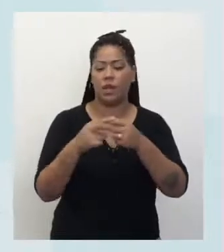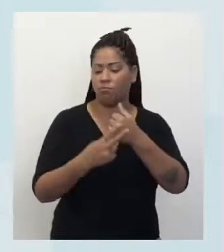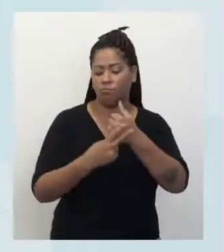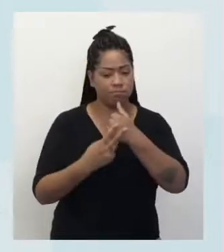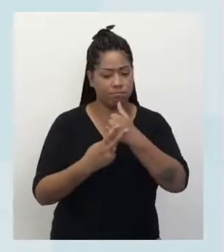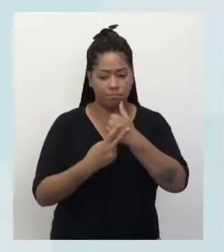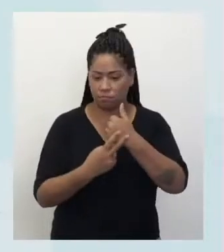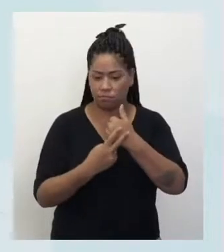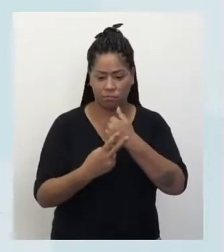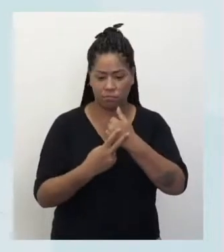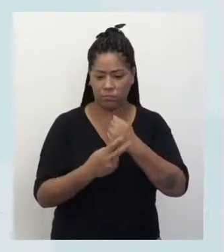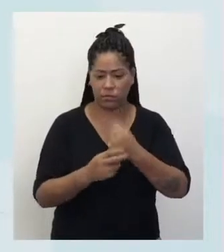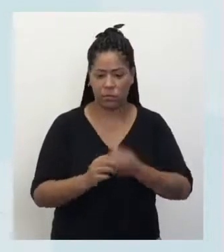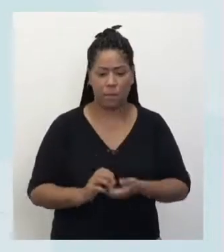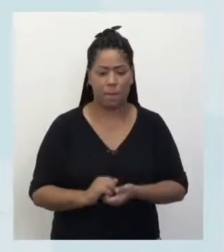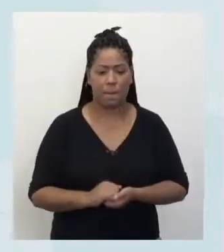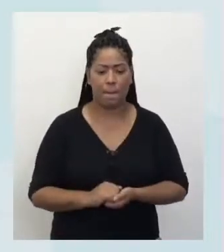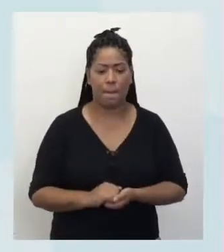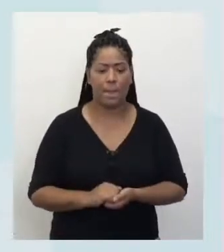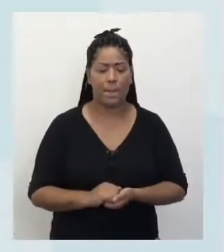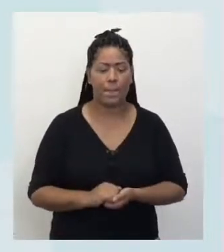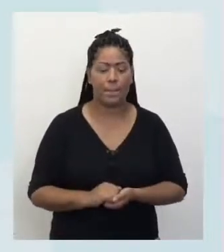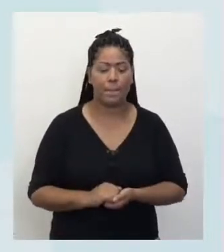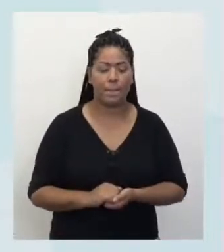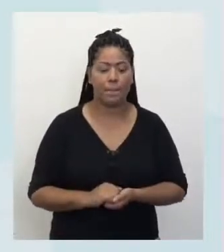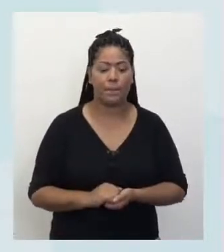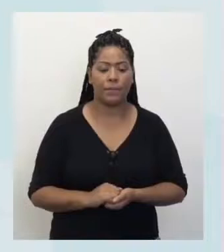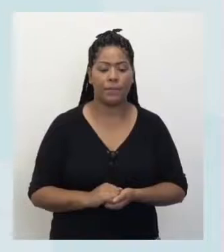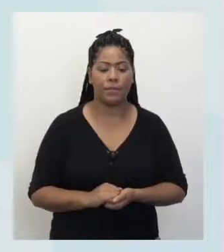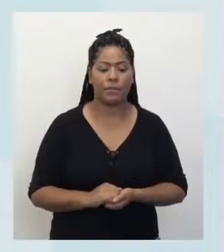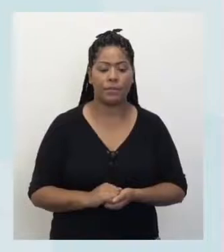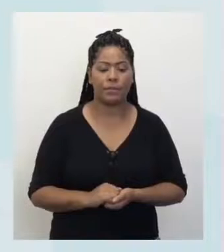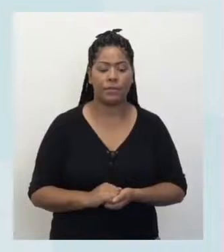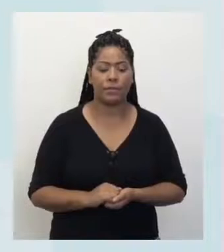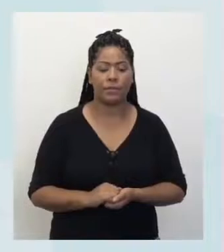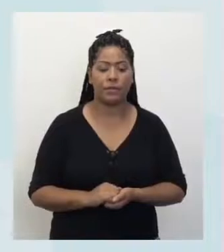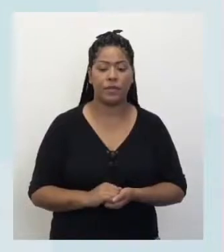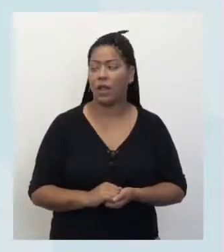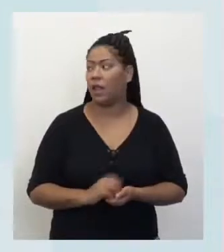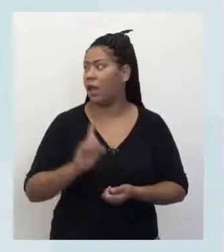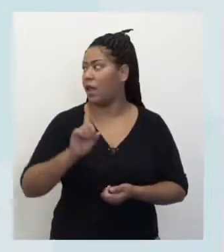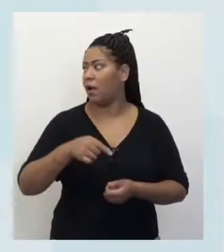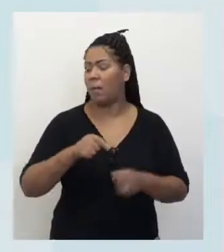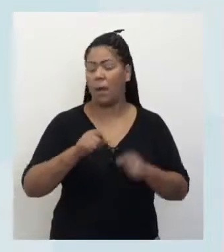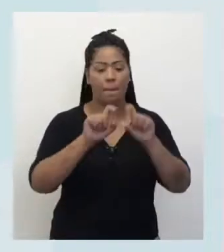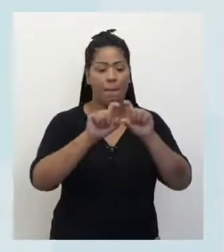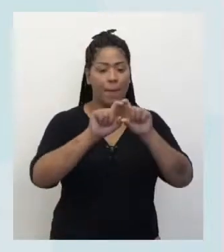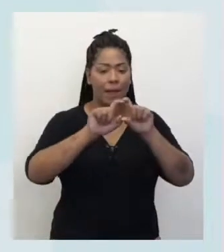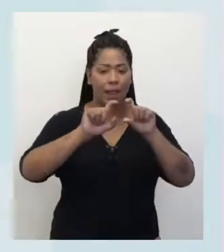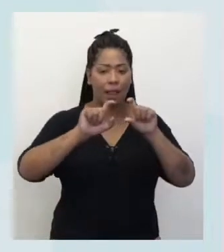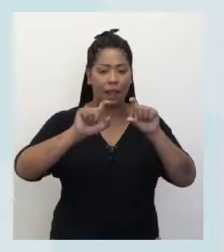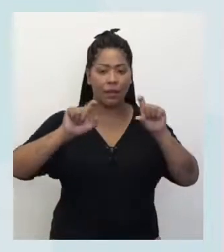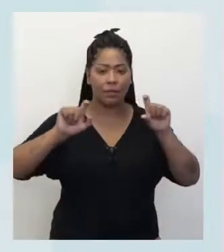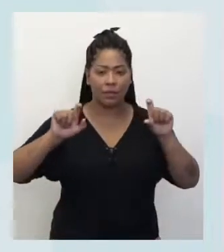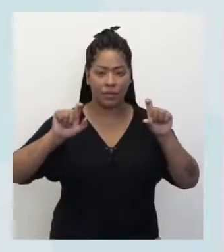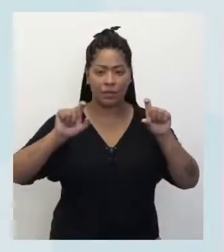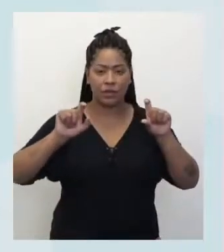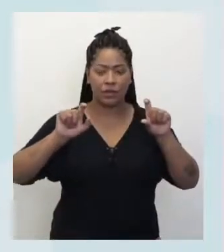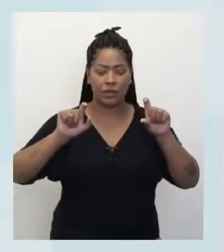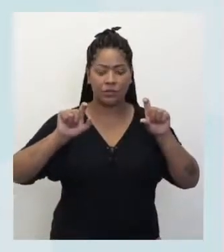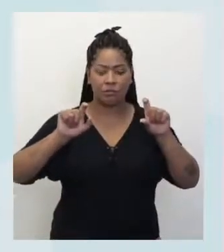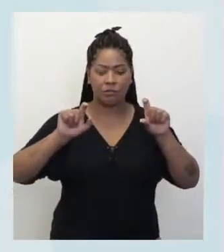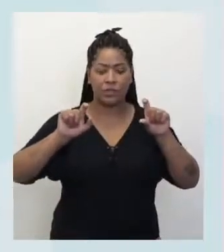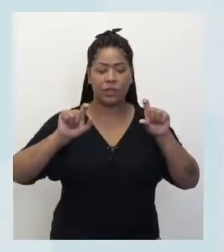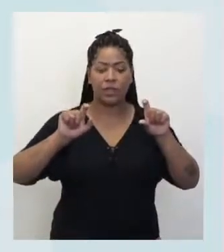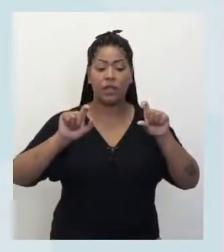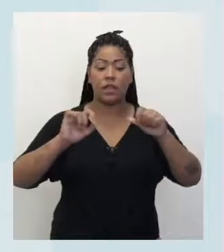ser multimodal. A verbal, como já sabemos, né, ela faz parte de palavras, né, usamos as palavras. Na não verbal,